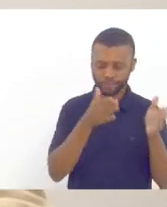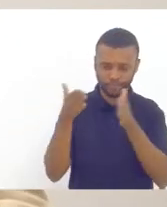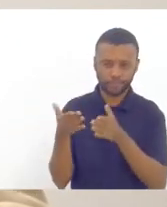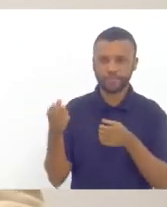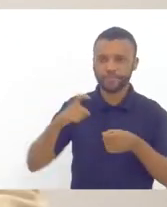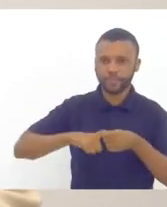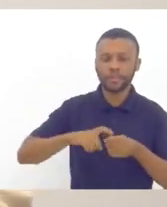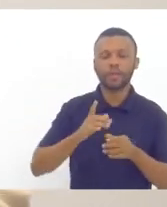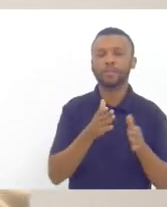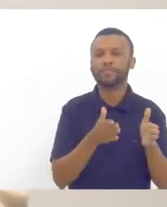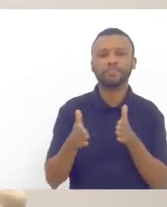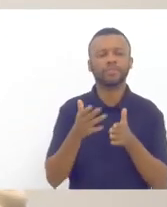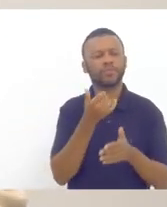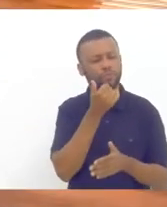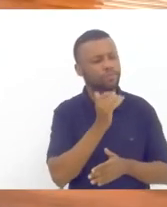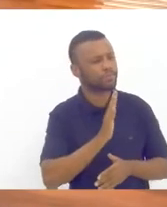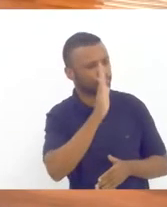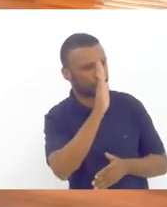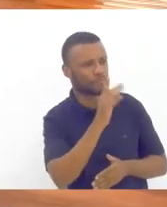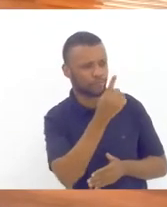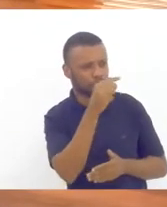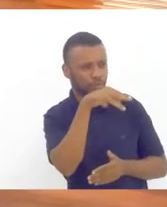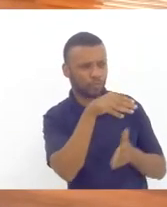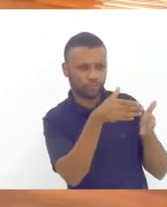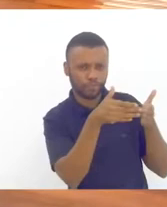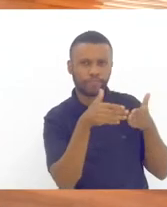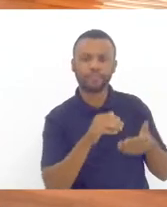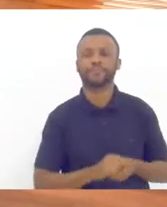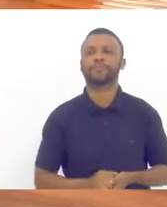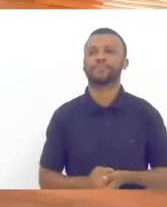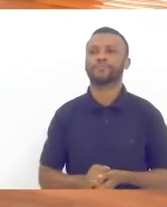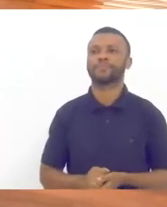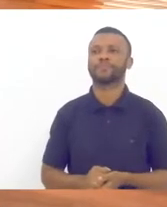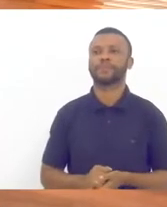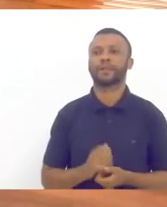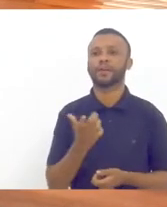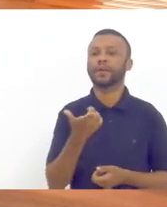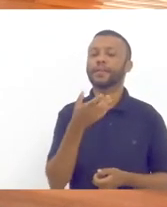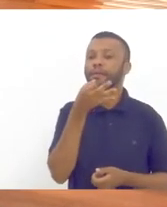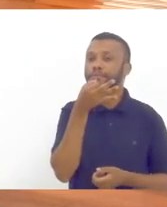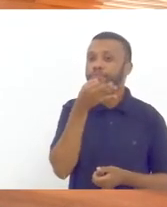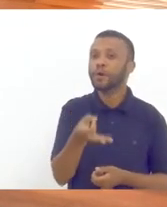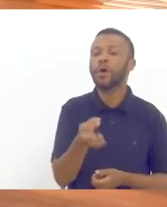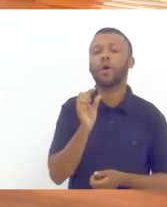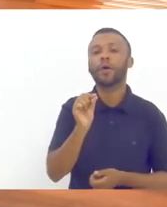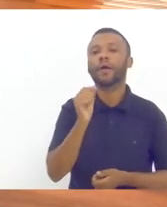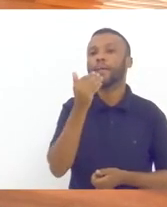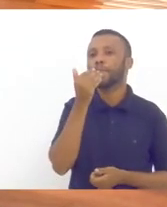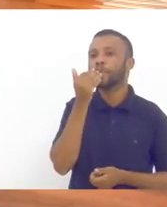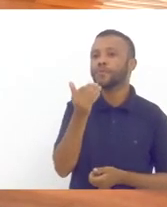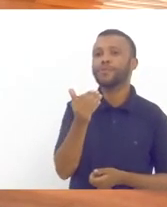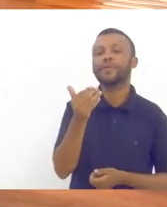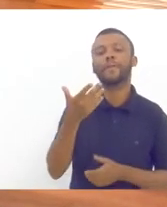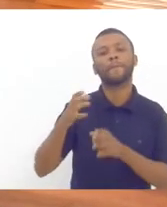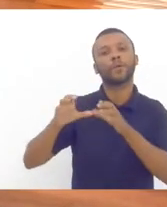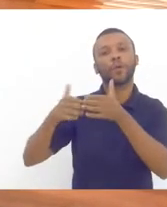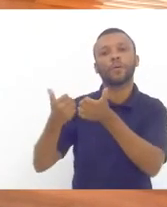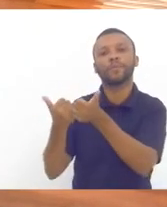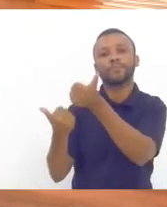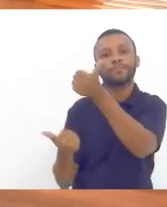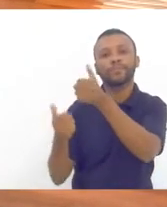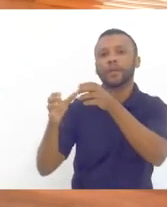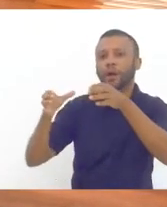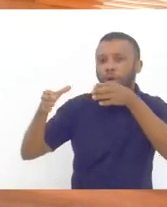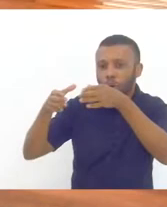sequência. Flávio, só um minutinho, não vou arruir ninguém, só encaminhar aqui, pedir para a assessoria da Comissão